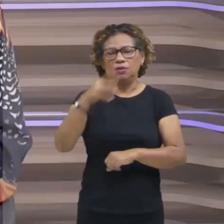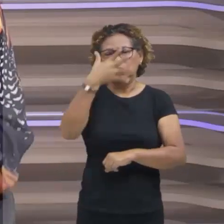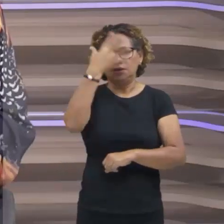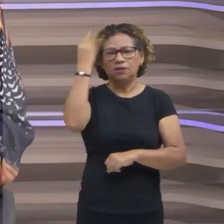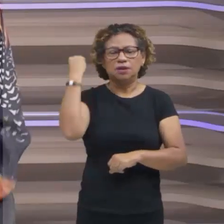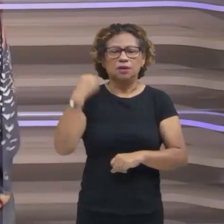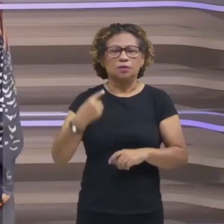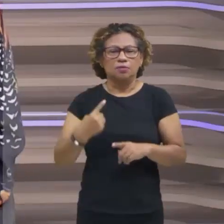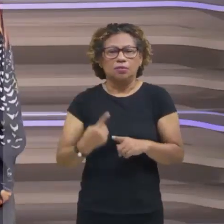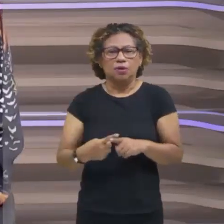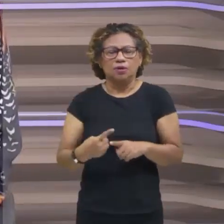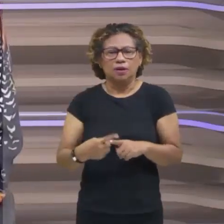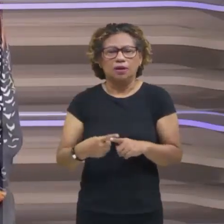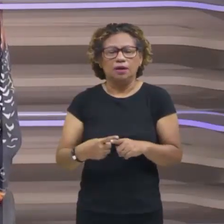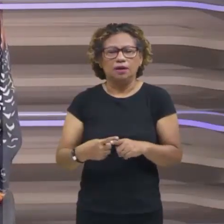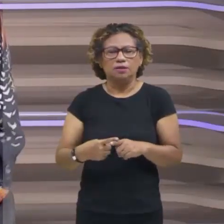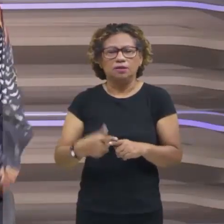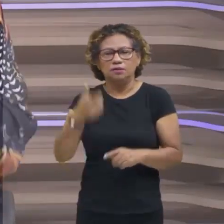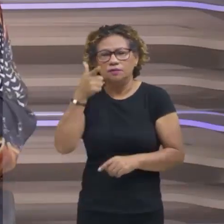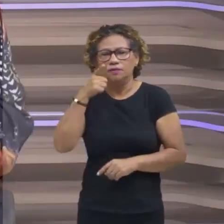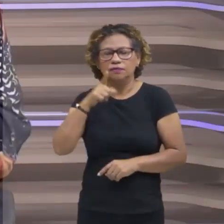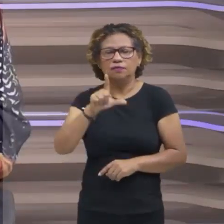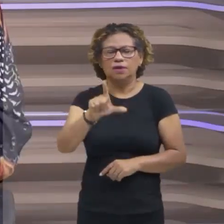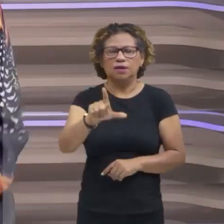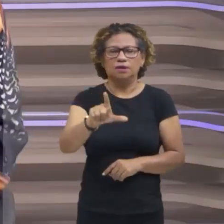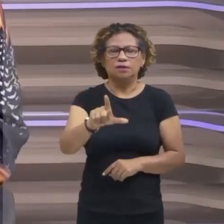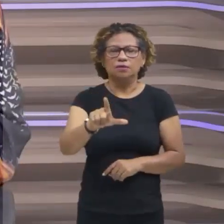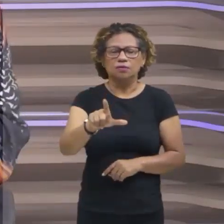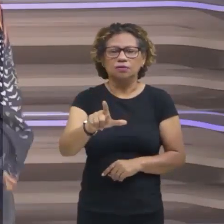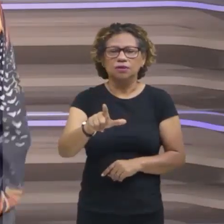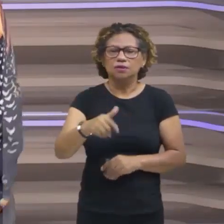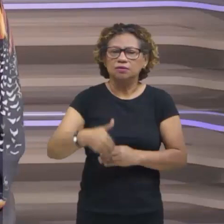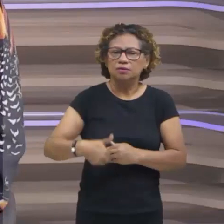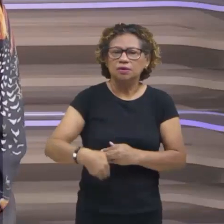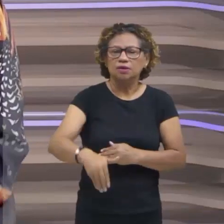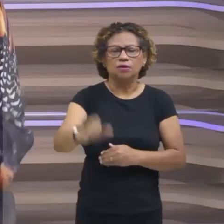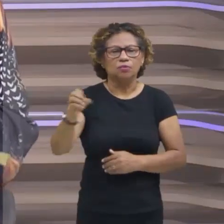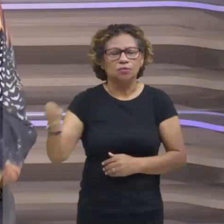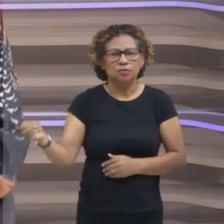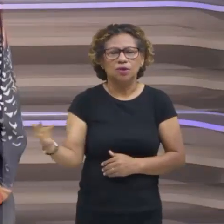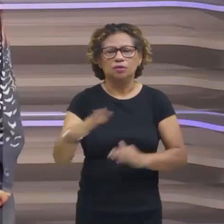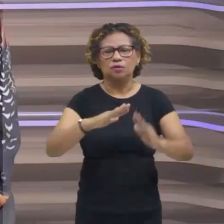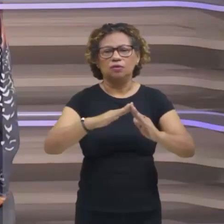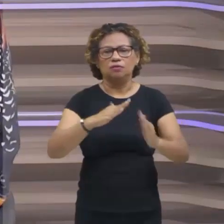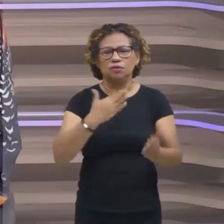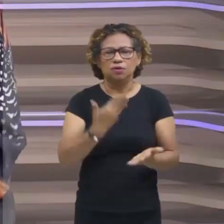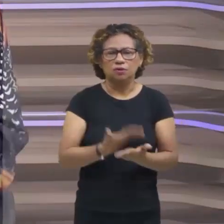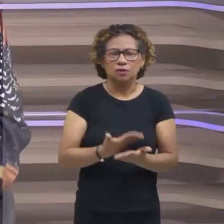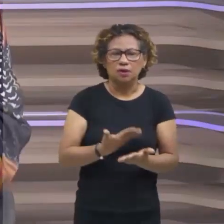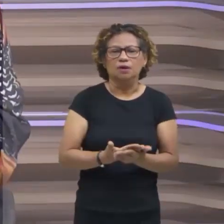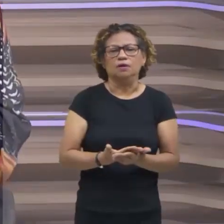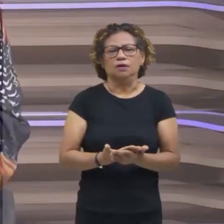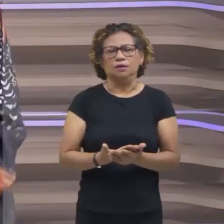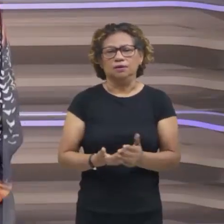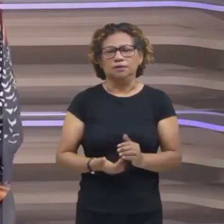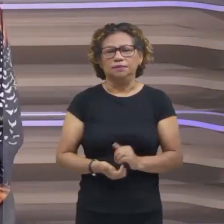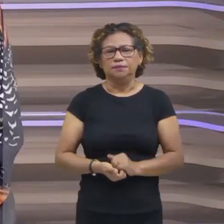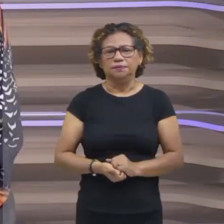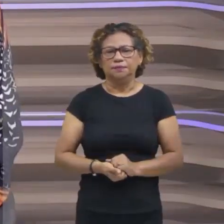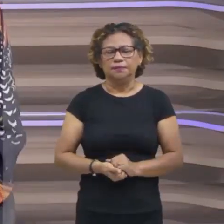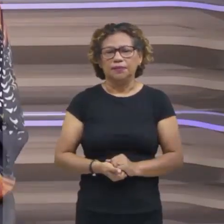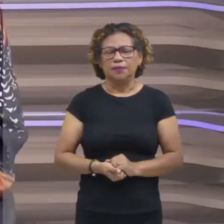é assim que a gente vai conseguir alcançar para uma nova escola, para um novo momento. Então,